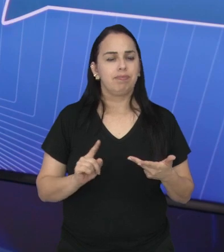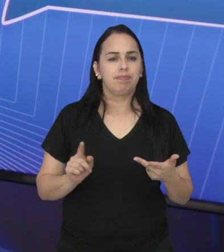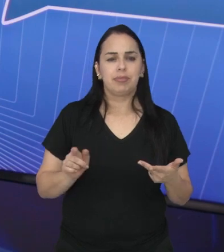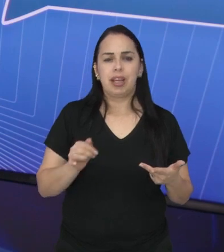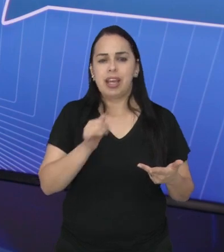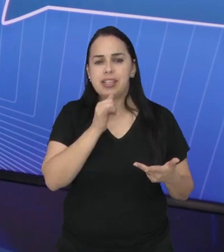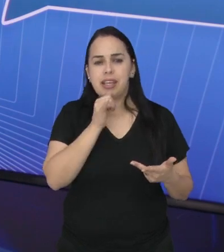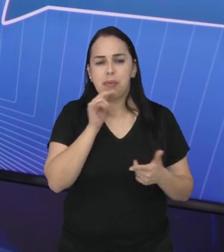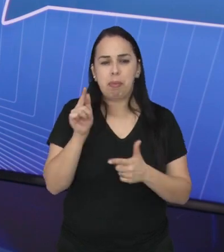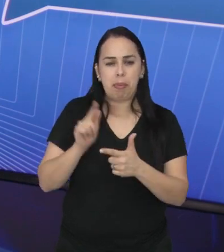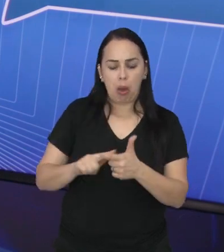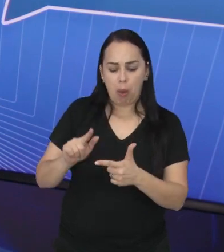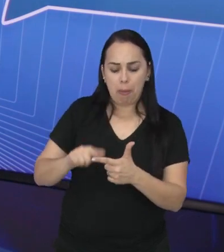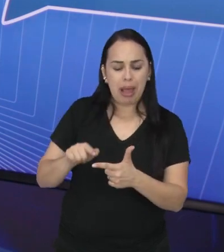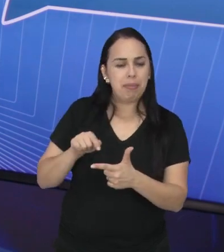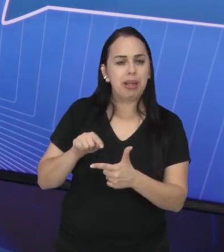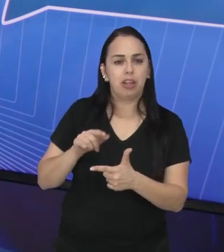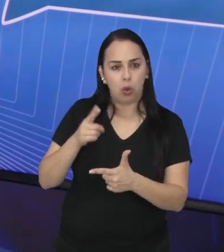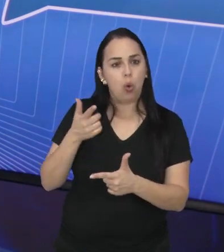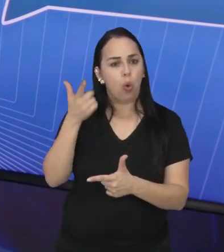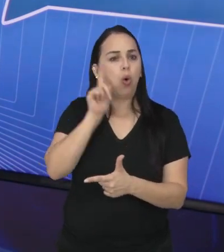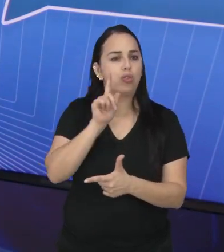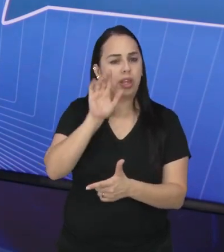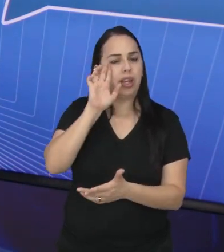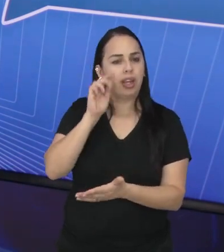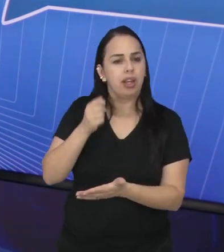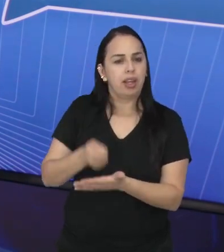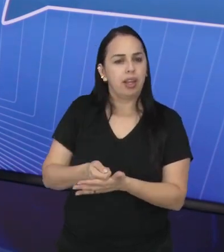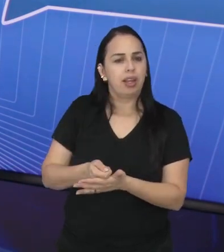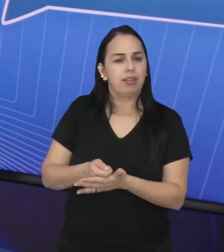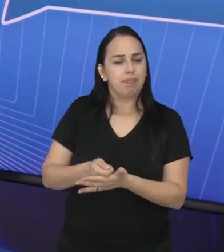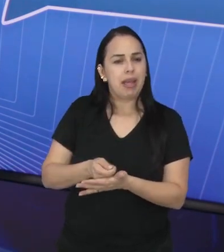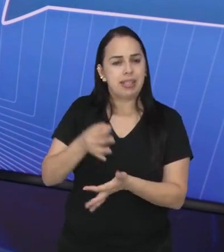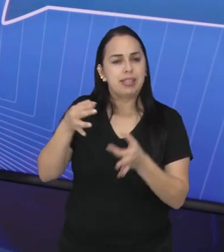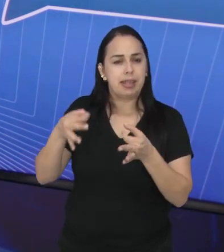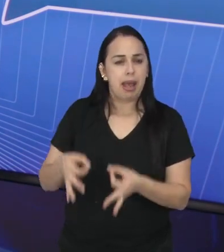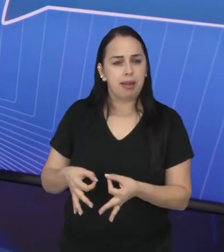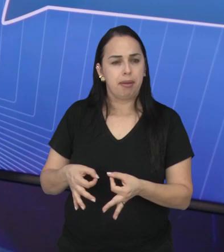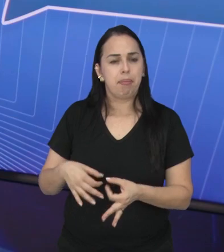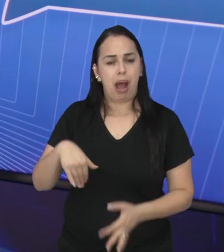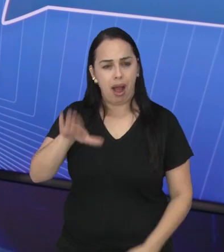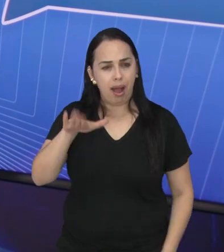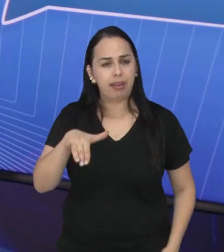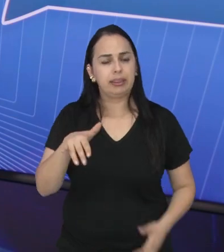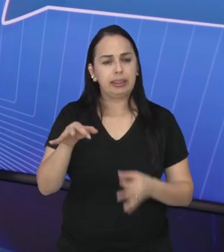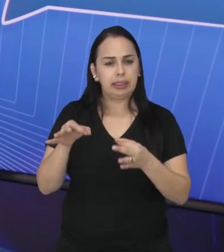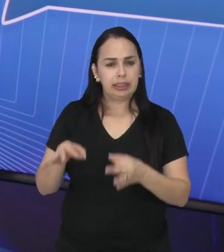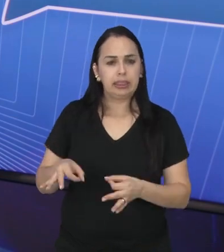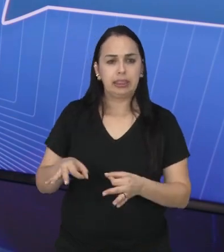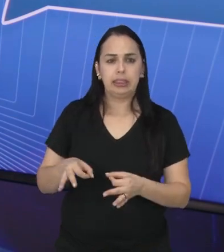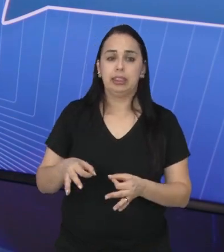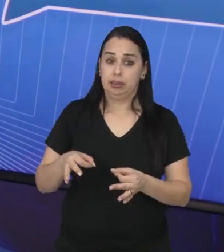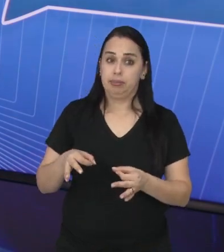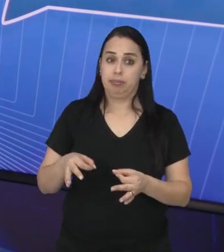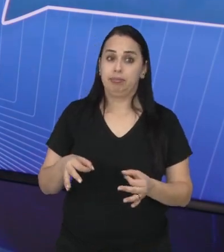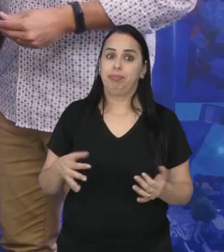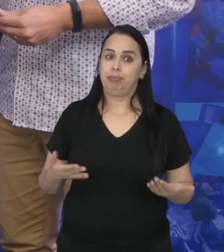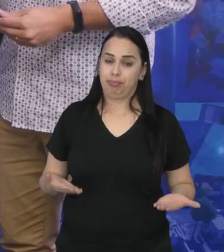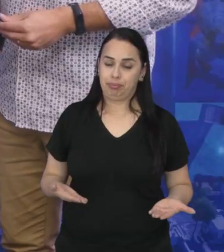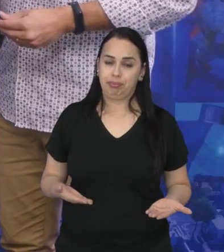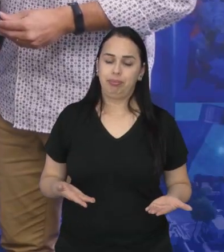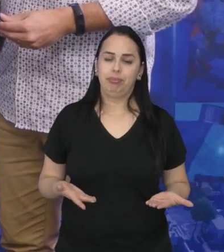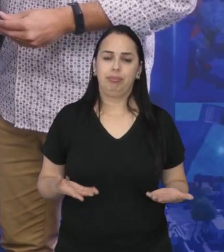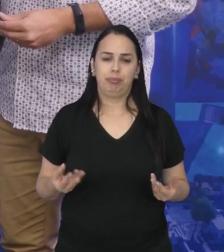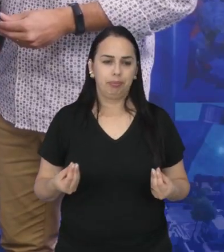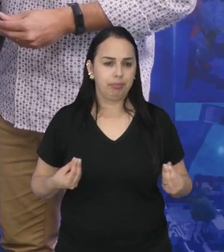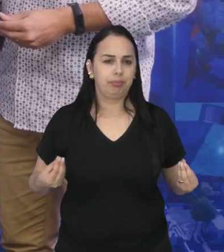organizar melhor os problemas e a resolvê-los de uma forma mais coerente, né? E mais assertiva.